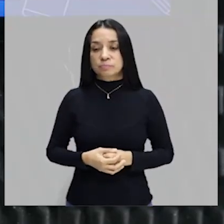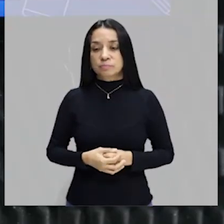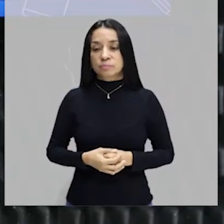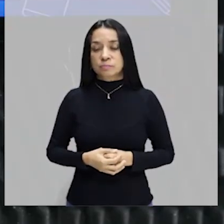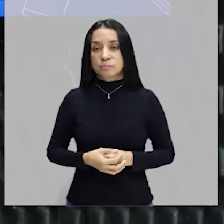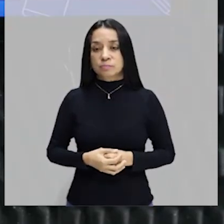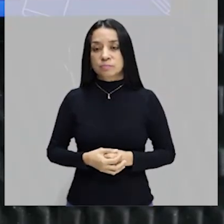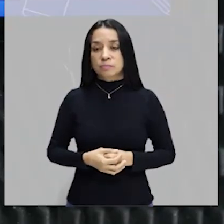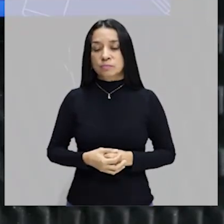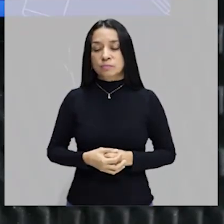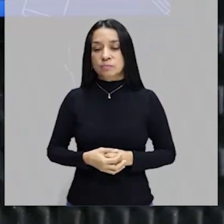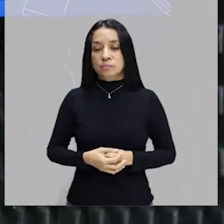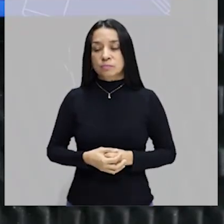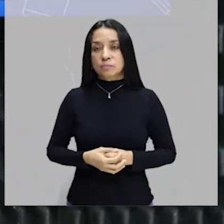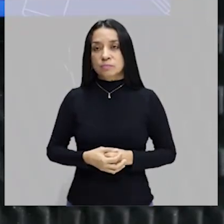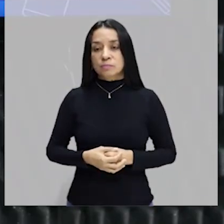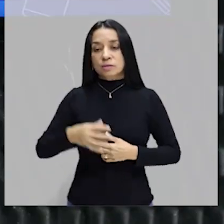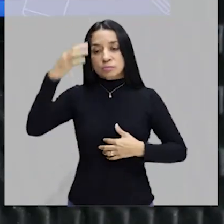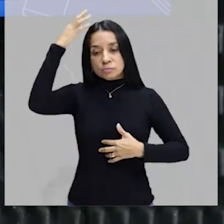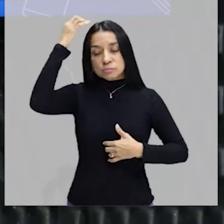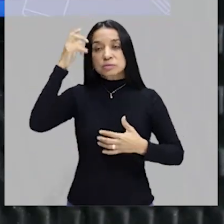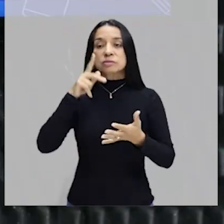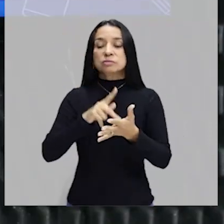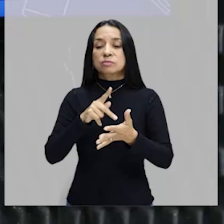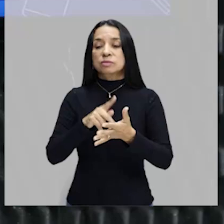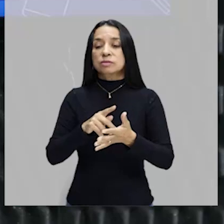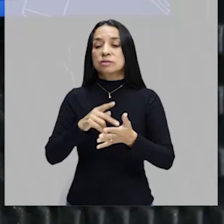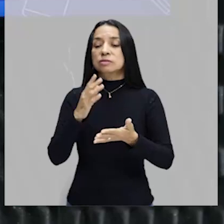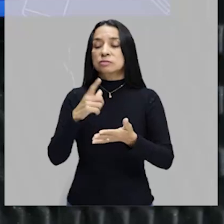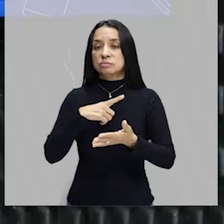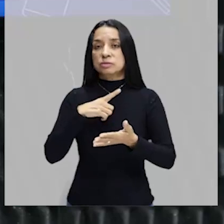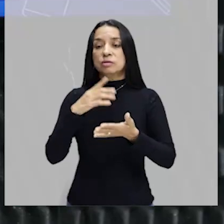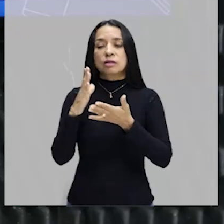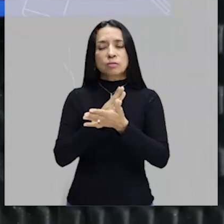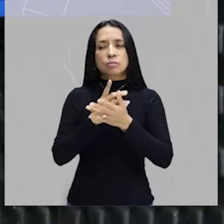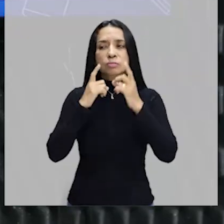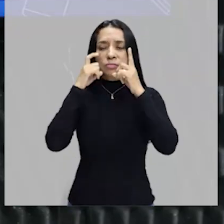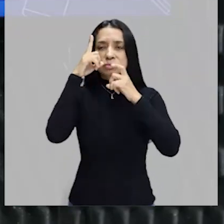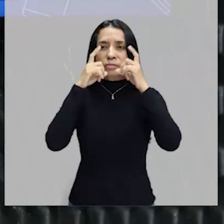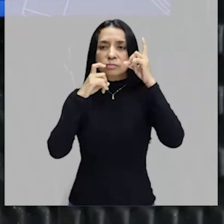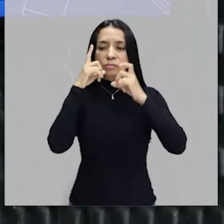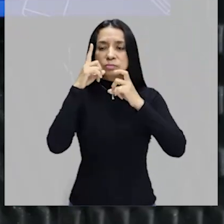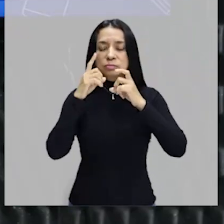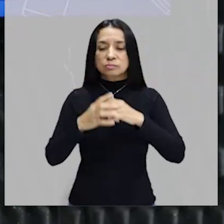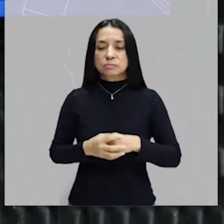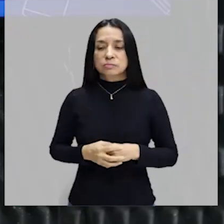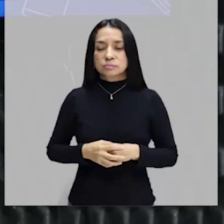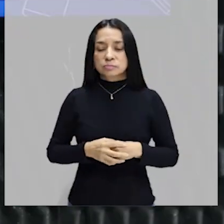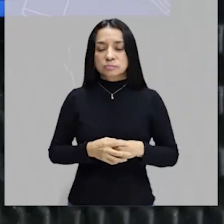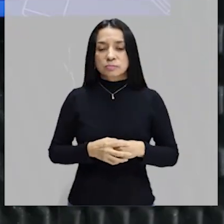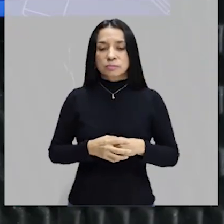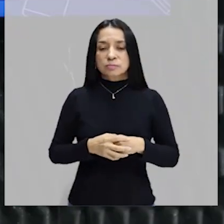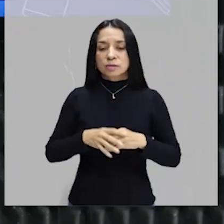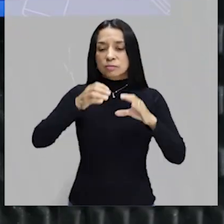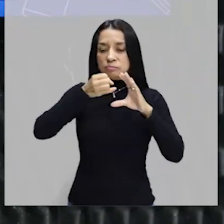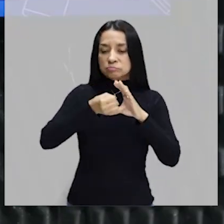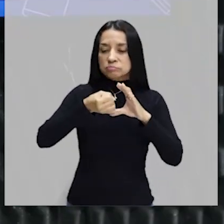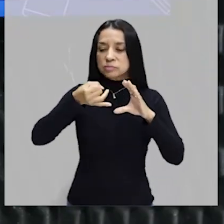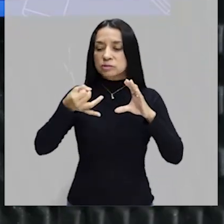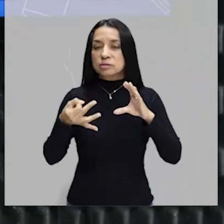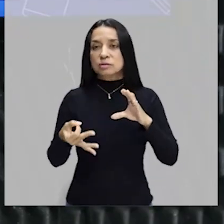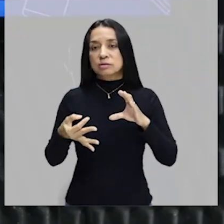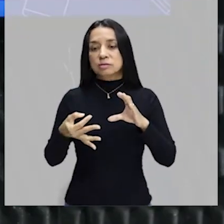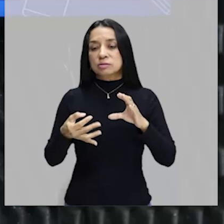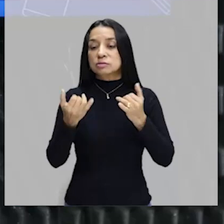macacos, na verdade, eles têm algumas expressões faciais também, tá? São características